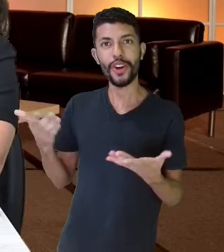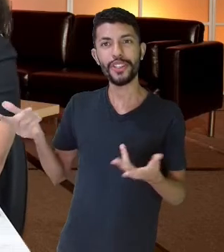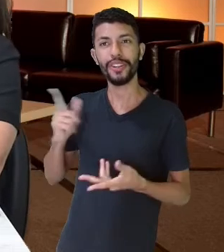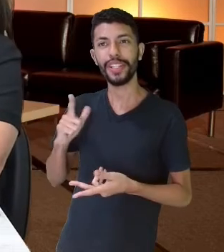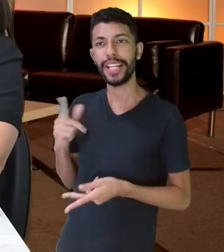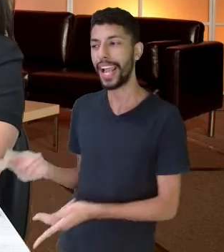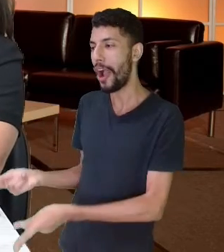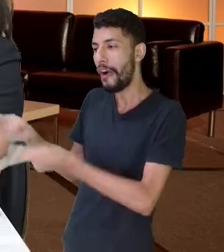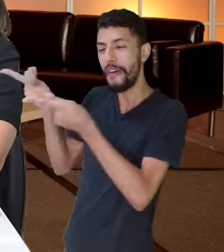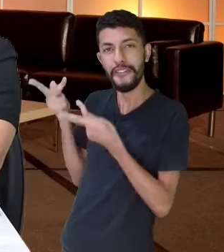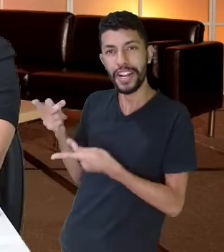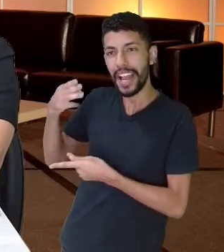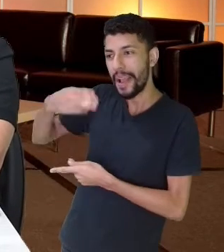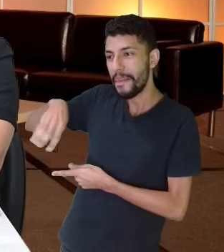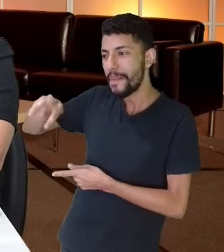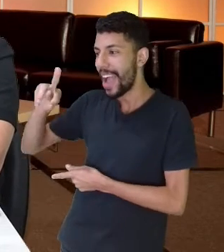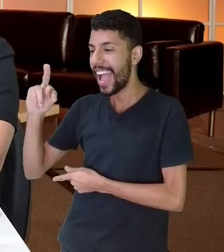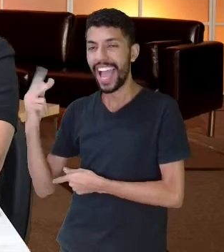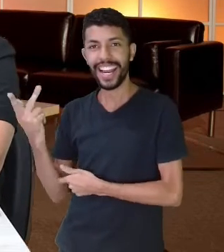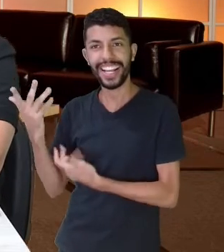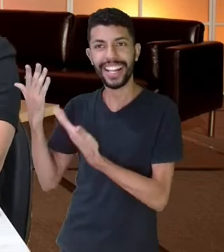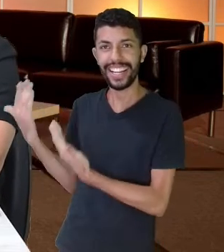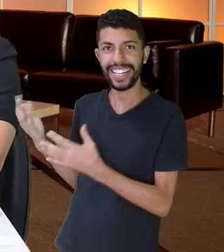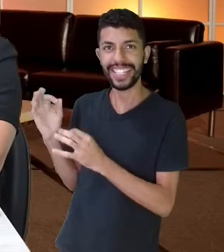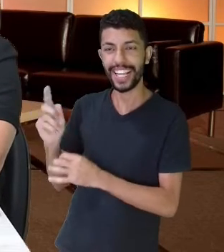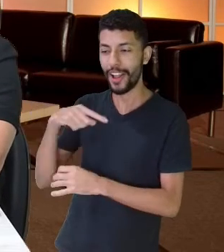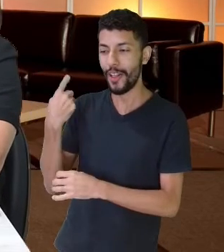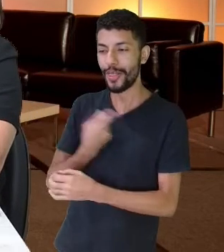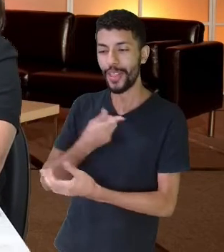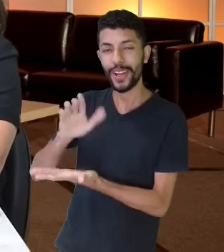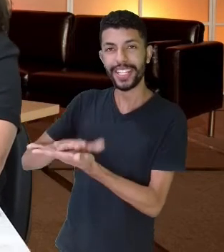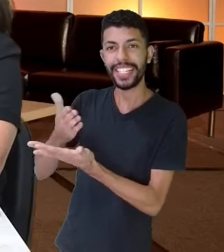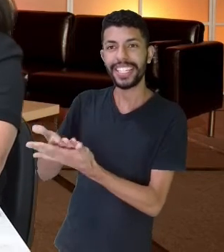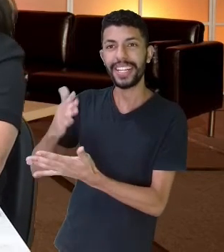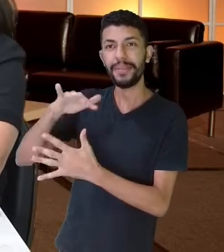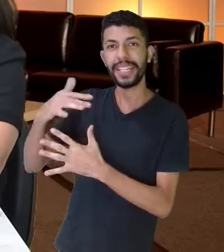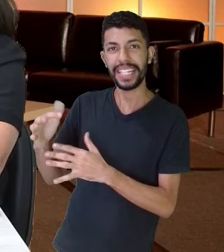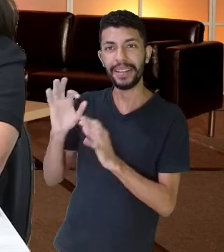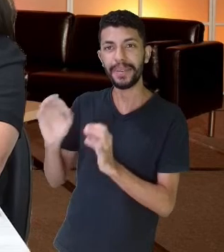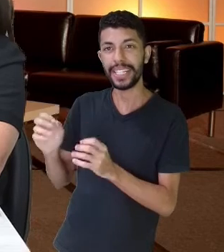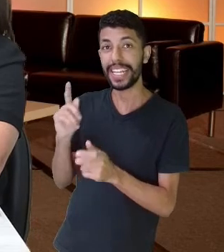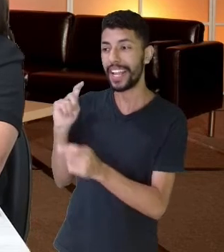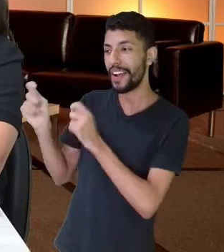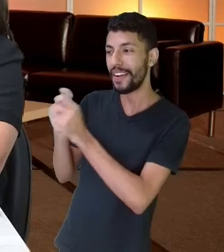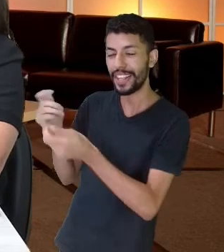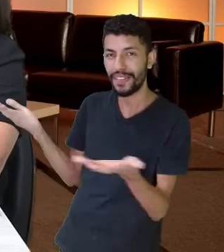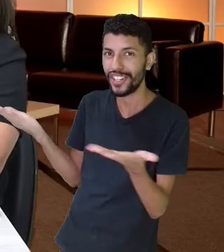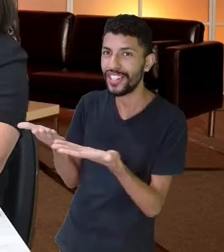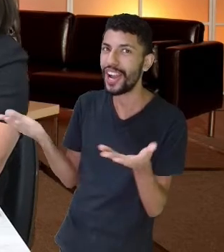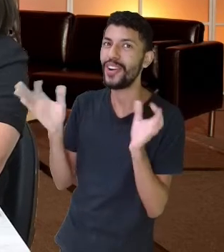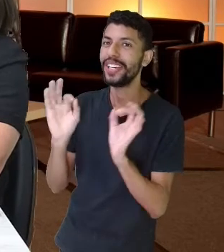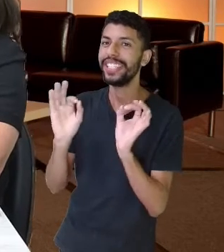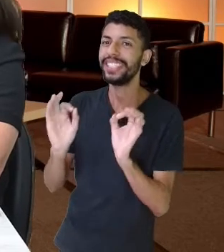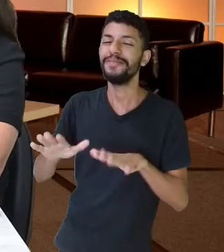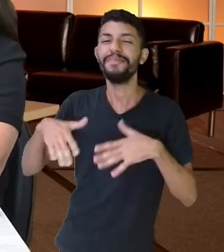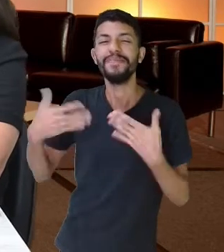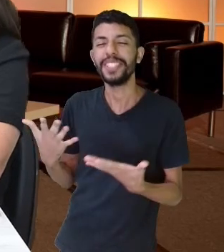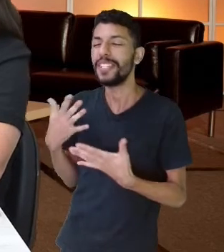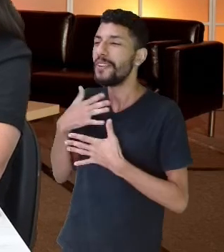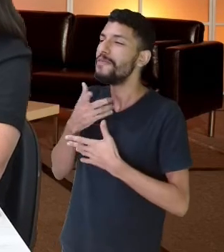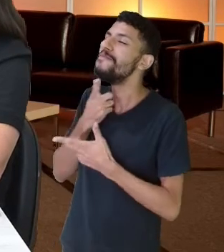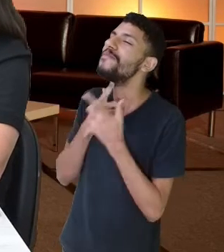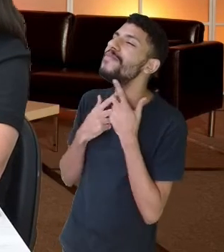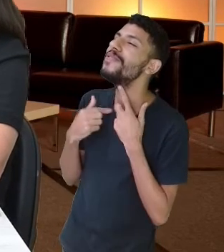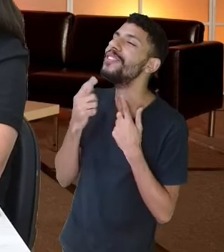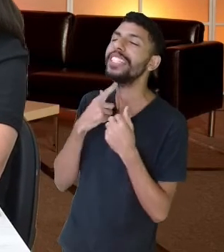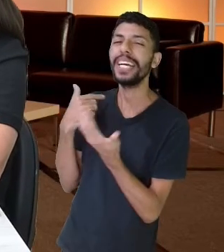ter Helena Frutuoso, nossa intérprete entrevistada do dia. E aí eu gostaria